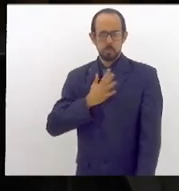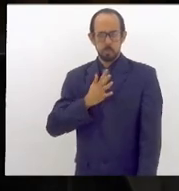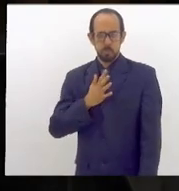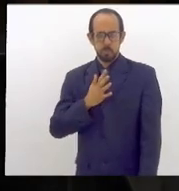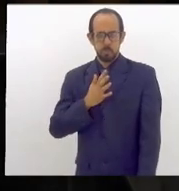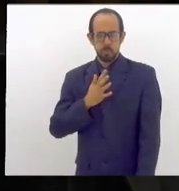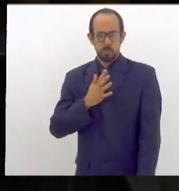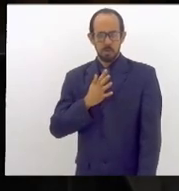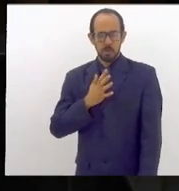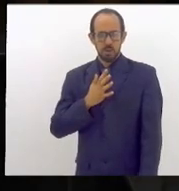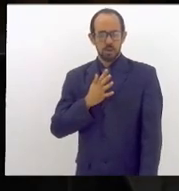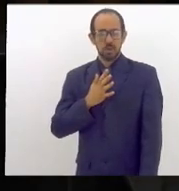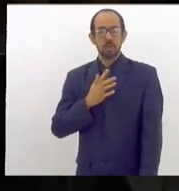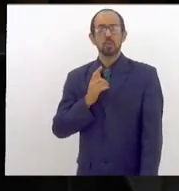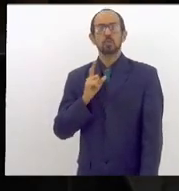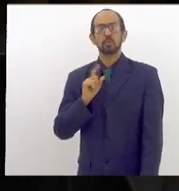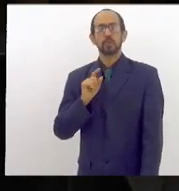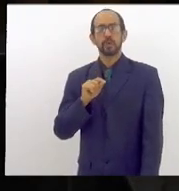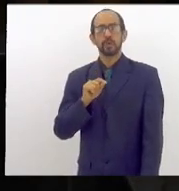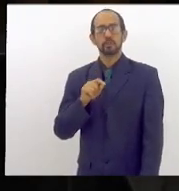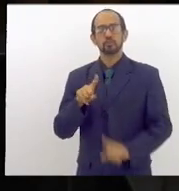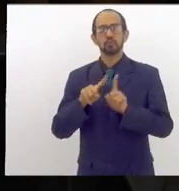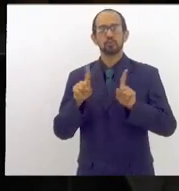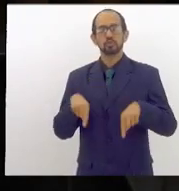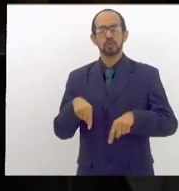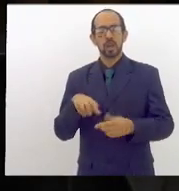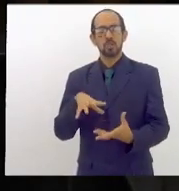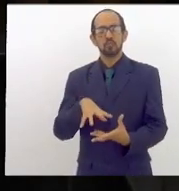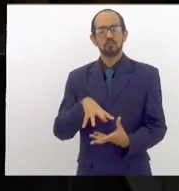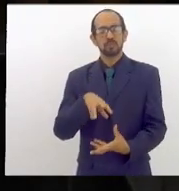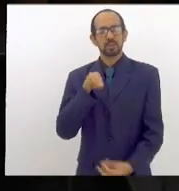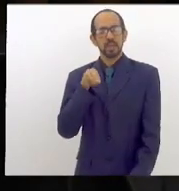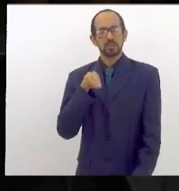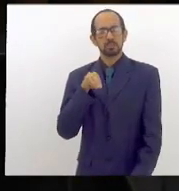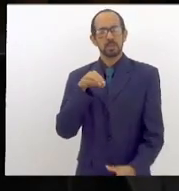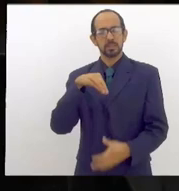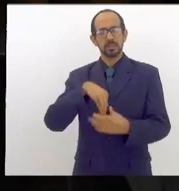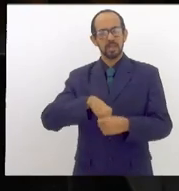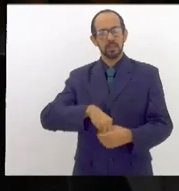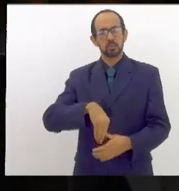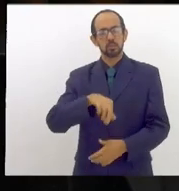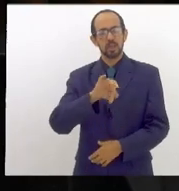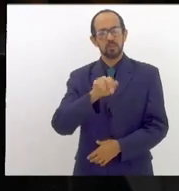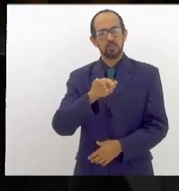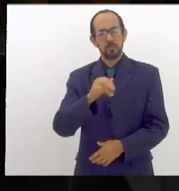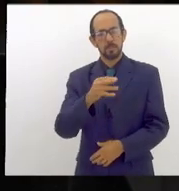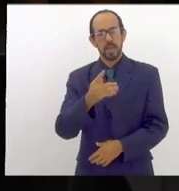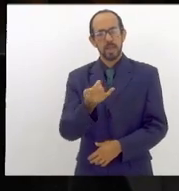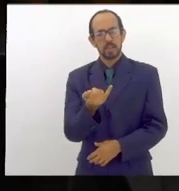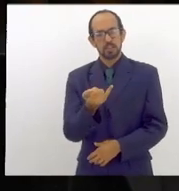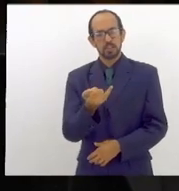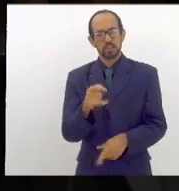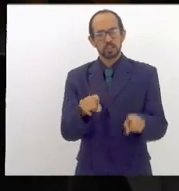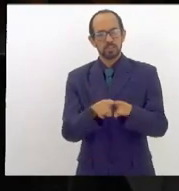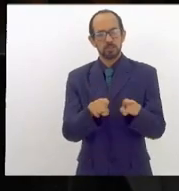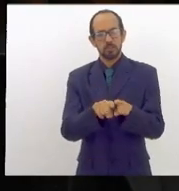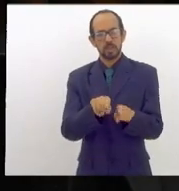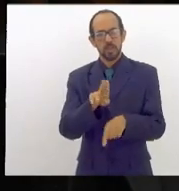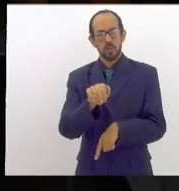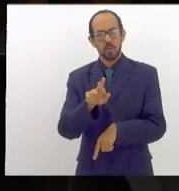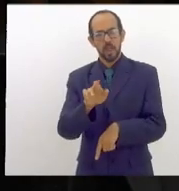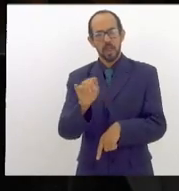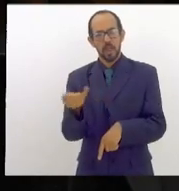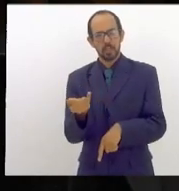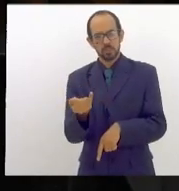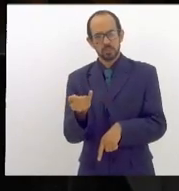de cargos Fantasmas na Fundação ceperj e na UERJ que estourou no